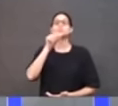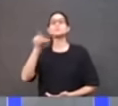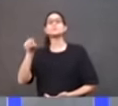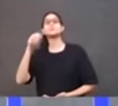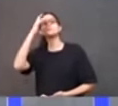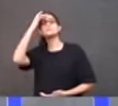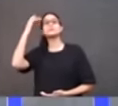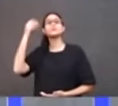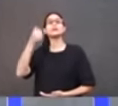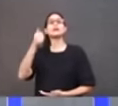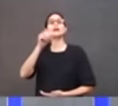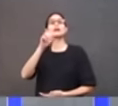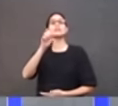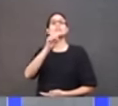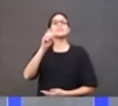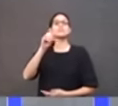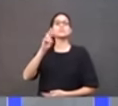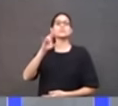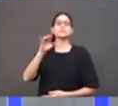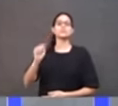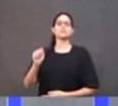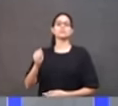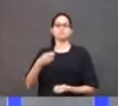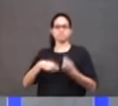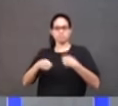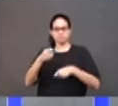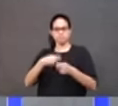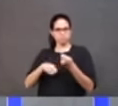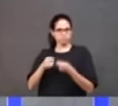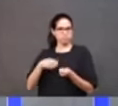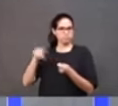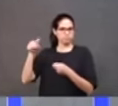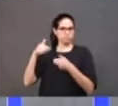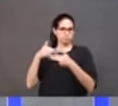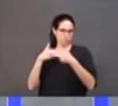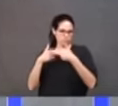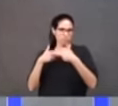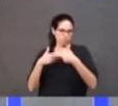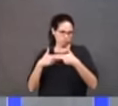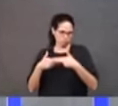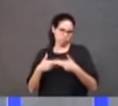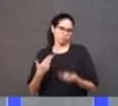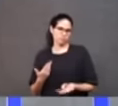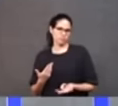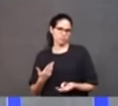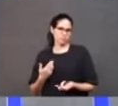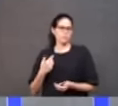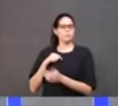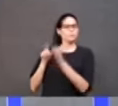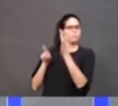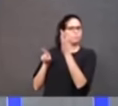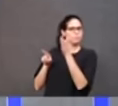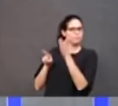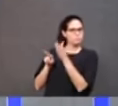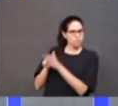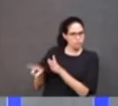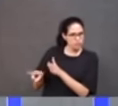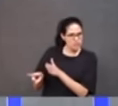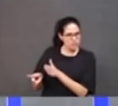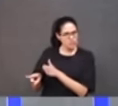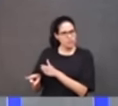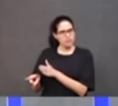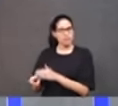administrar o campus do Pontal. A nossa pergunta seria, se o senhor se propõe